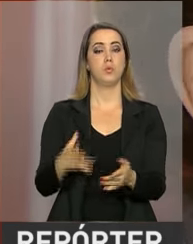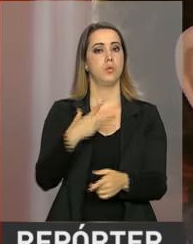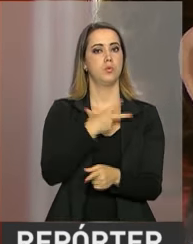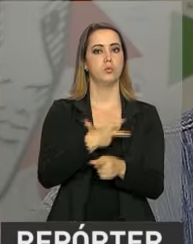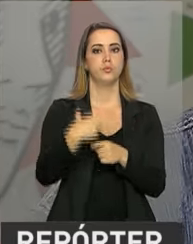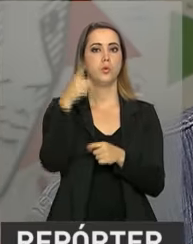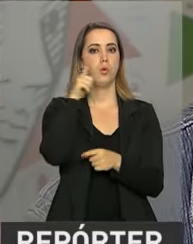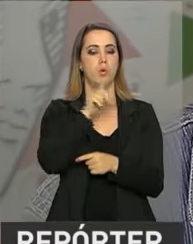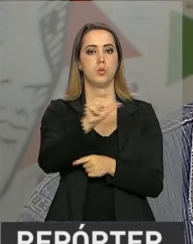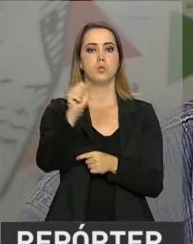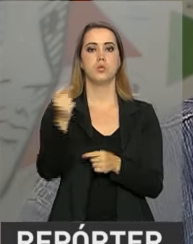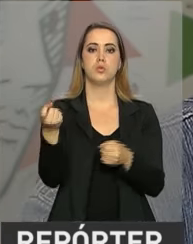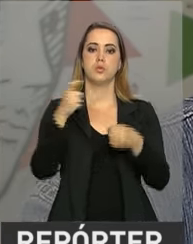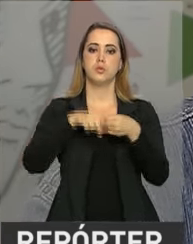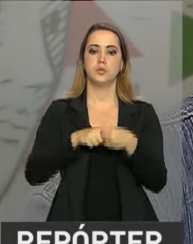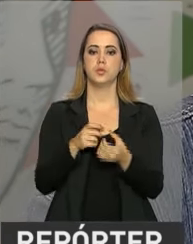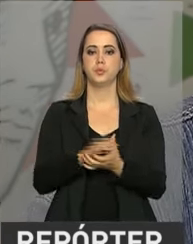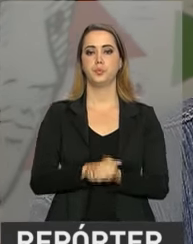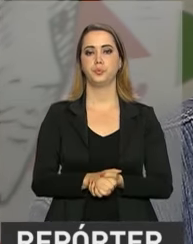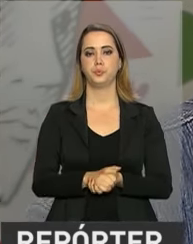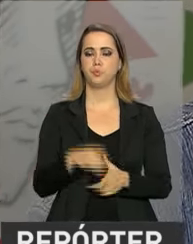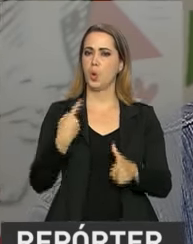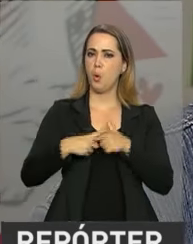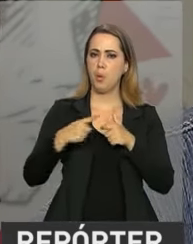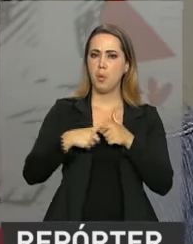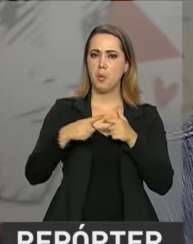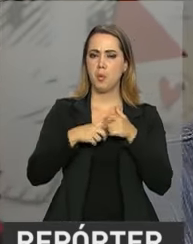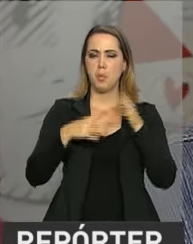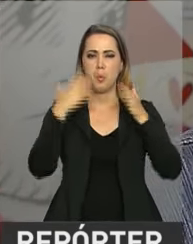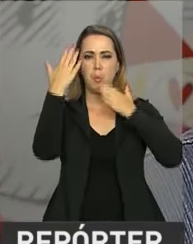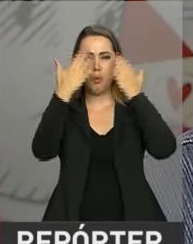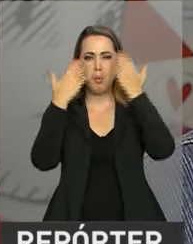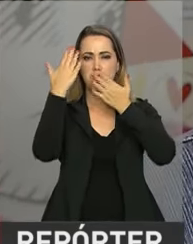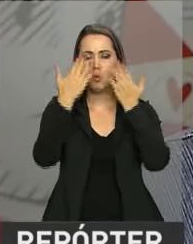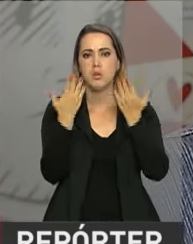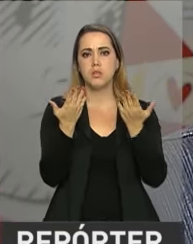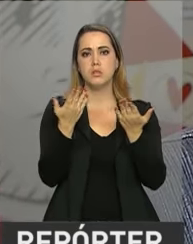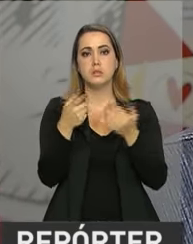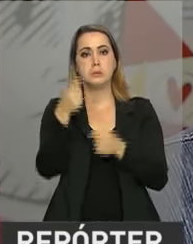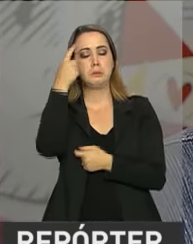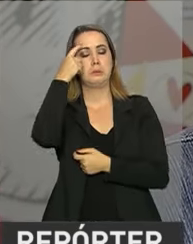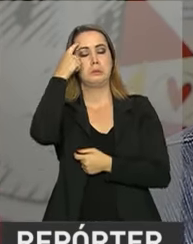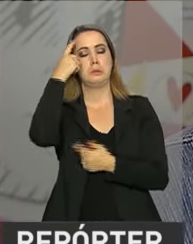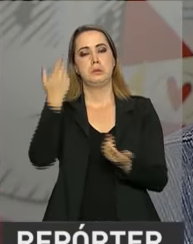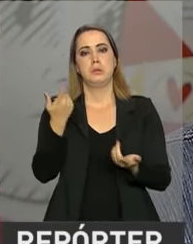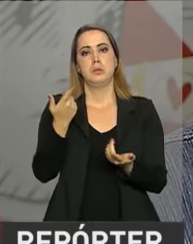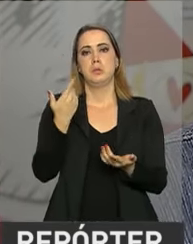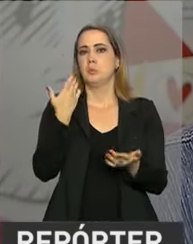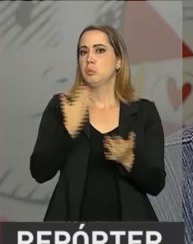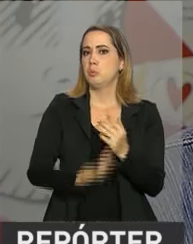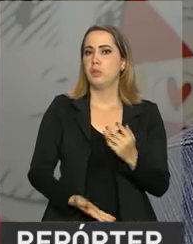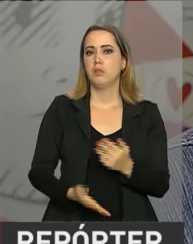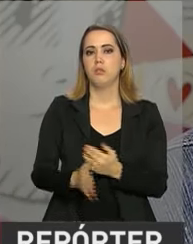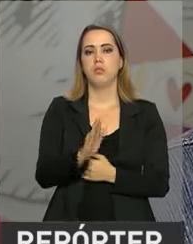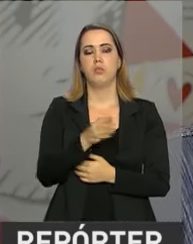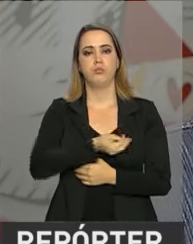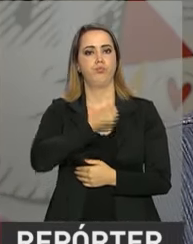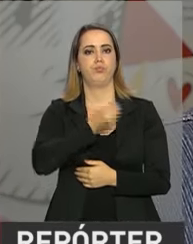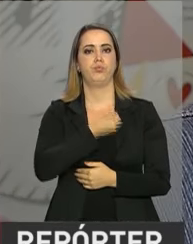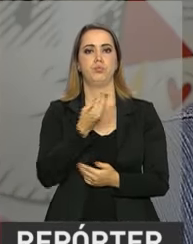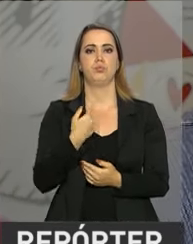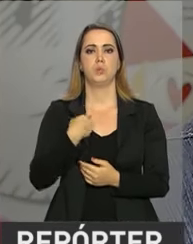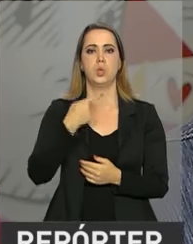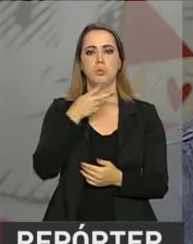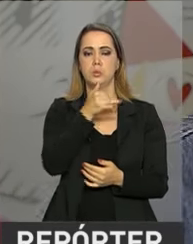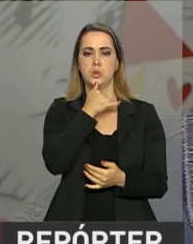recuperar um dano emocional assim que eu pensei que não ia ter volta de perder assim a vida mesmo vai ficar